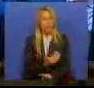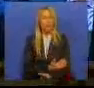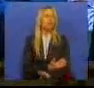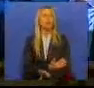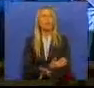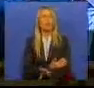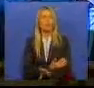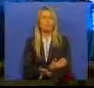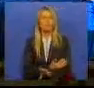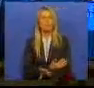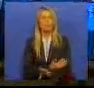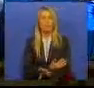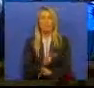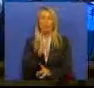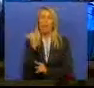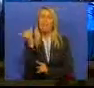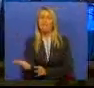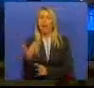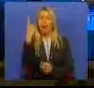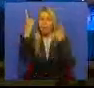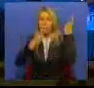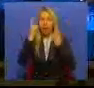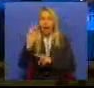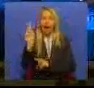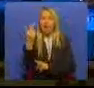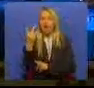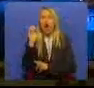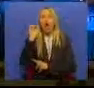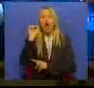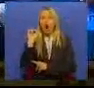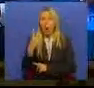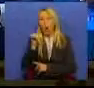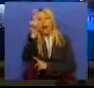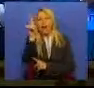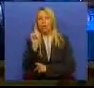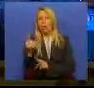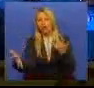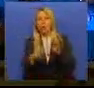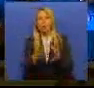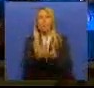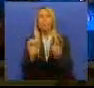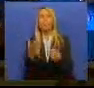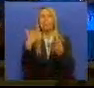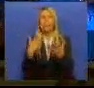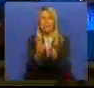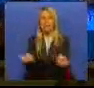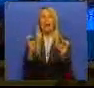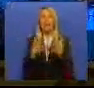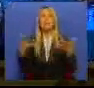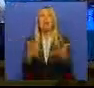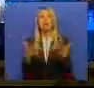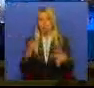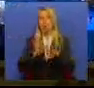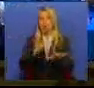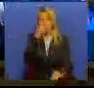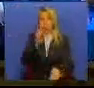de duas reflexões ou interrogações, particularmente à bancada da maioria, sensíveis que são ao problema da